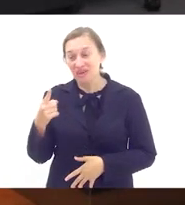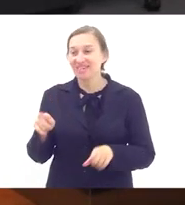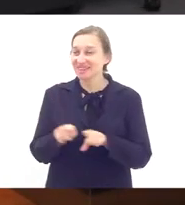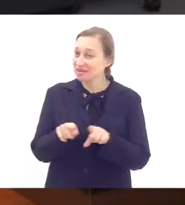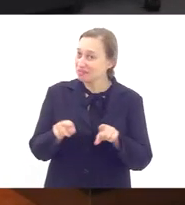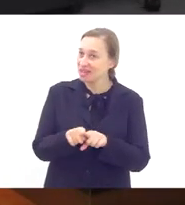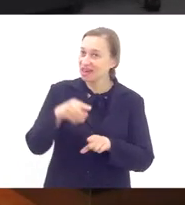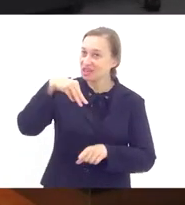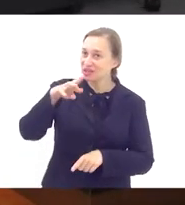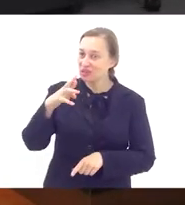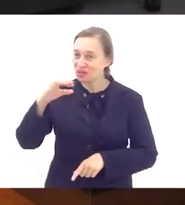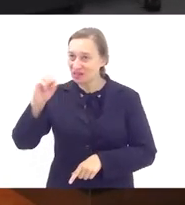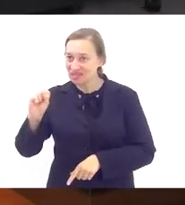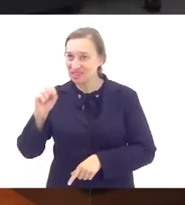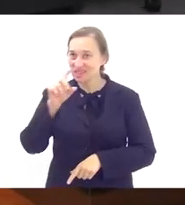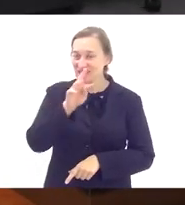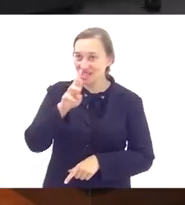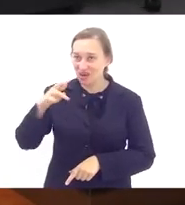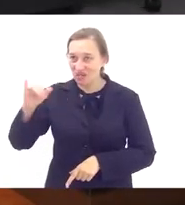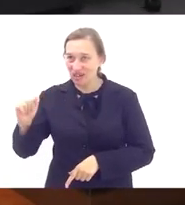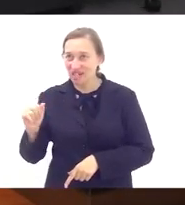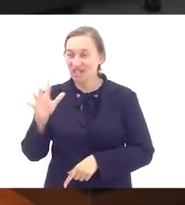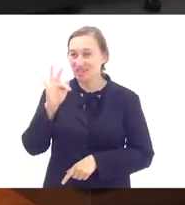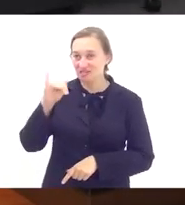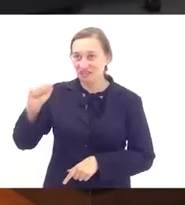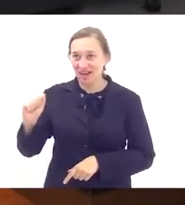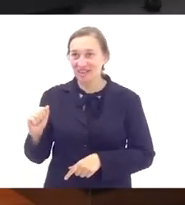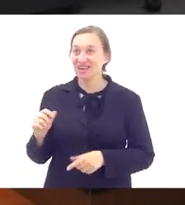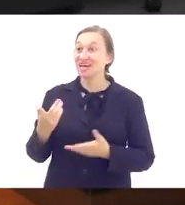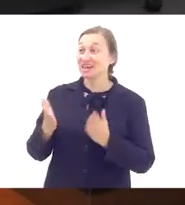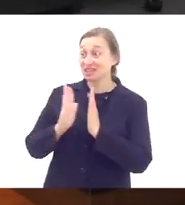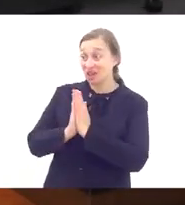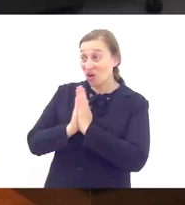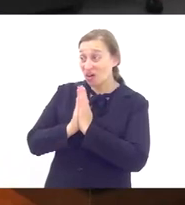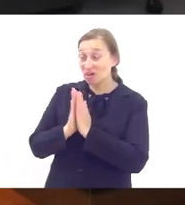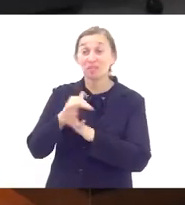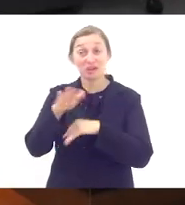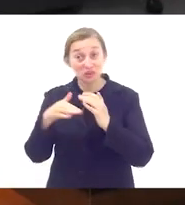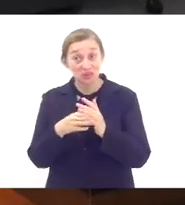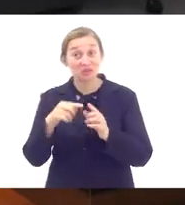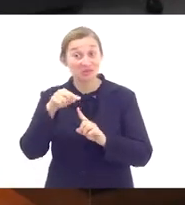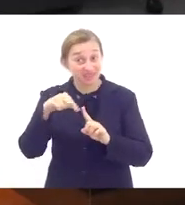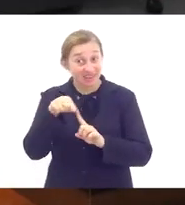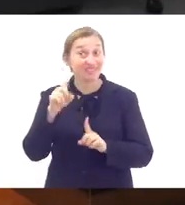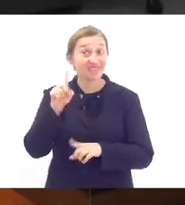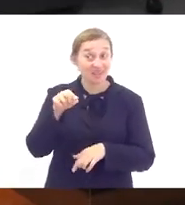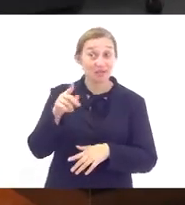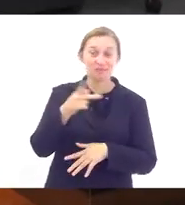Fátima e reverenciar. Está rezando para todos os santos, hein, pastor? Por via das dúvidas, né, deputado?